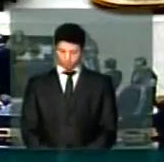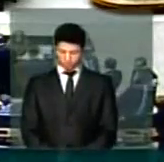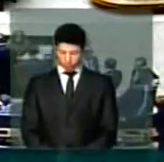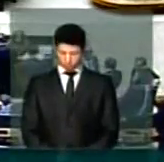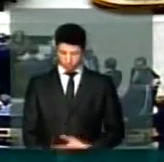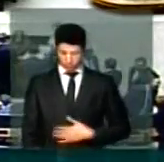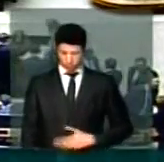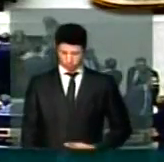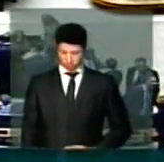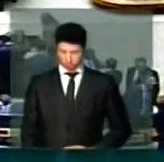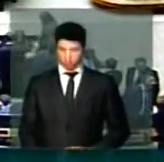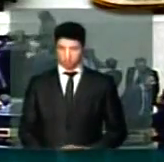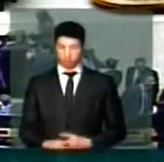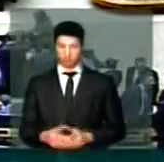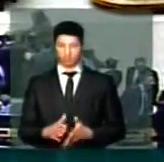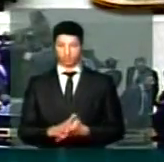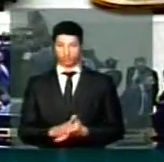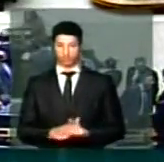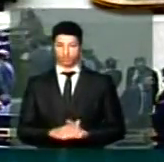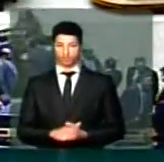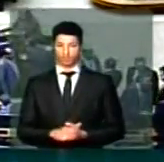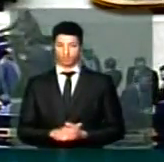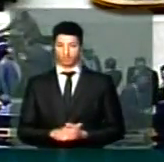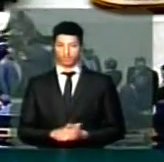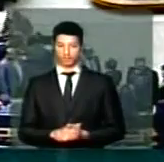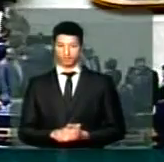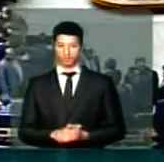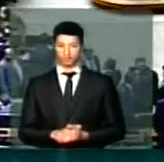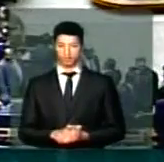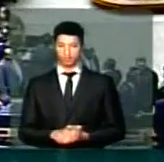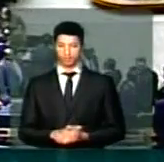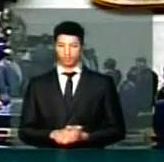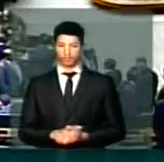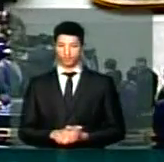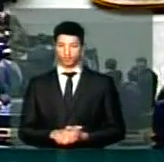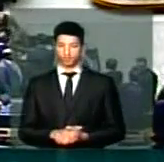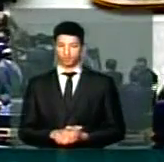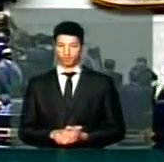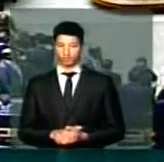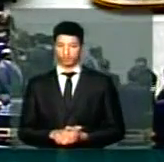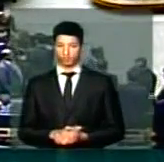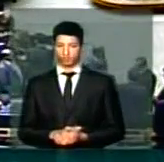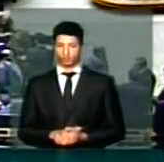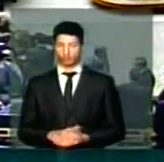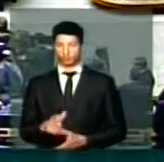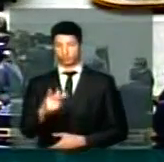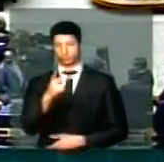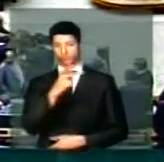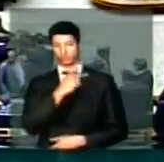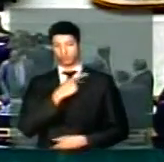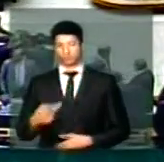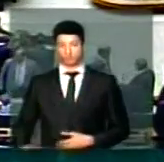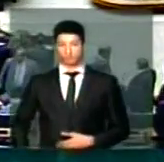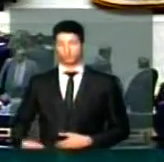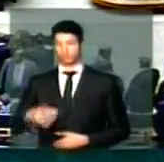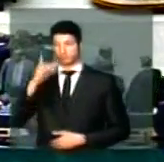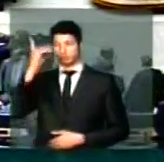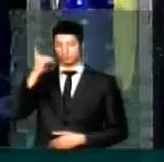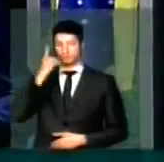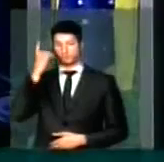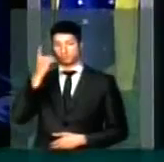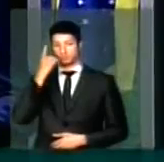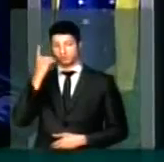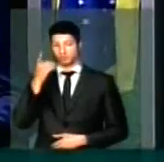aqui. Por favor, espera. Vou deixar aqui. Tá bom, Senhor presidente,